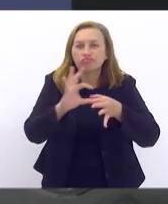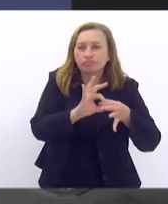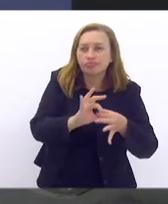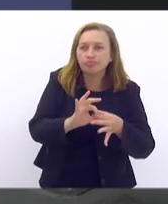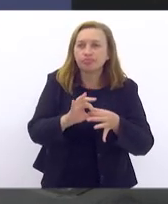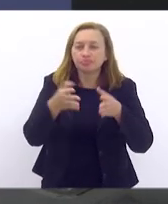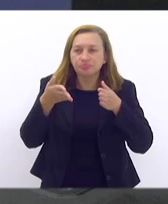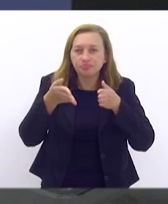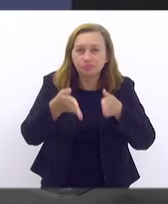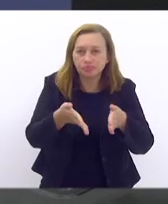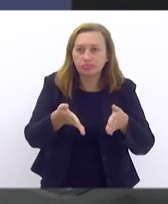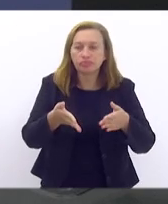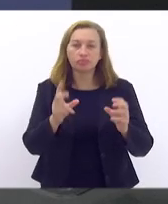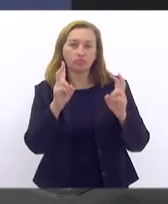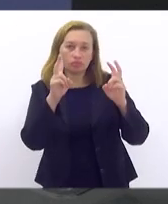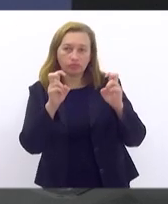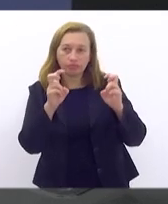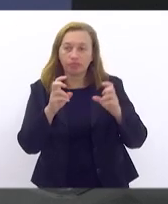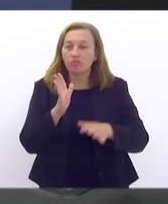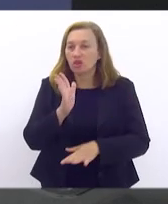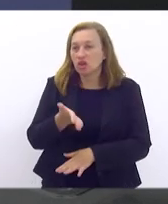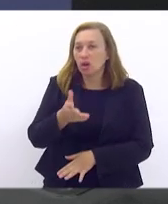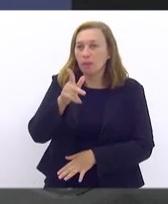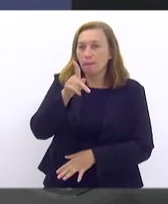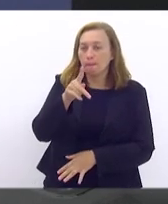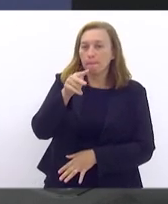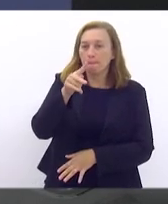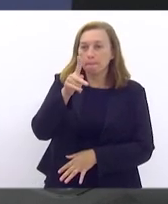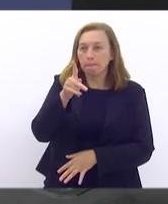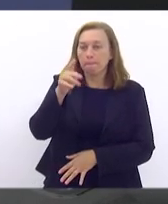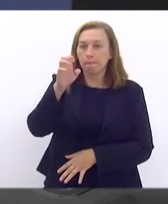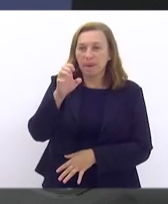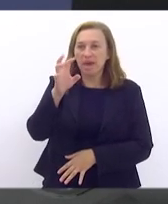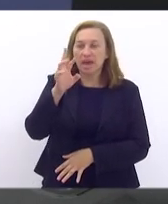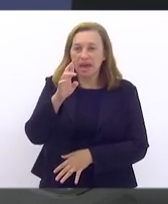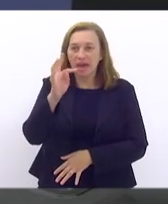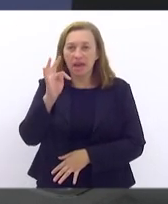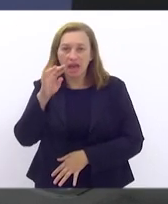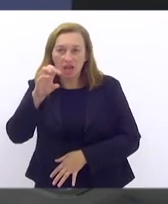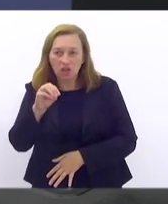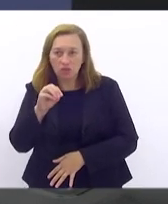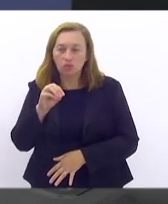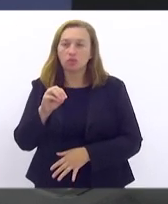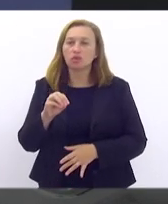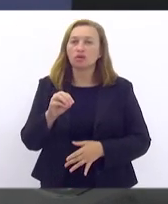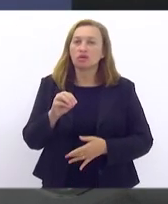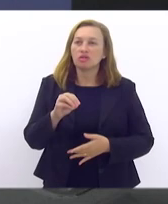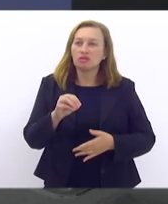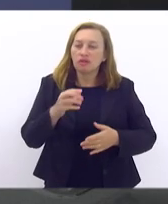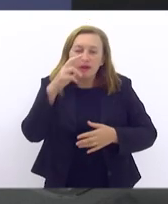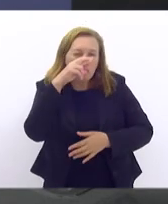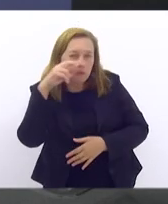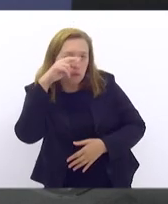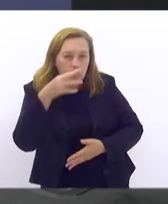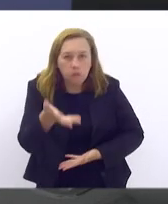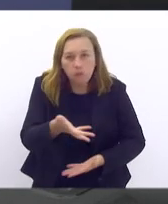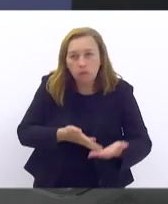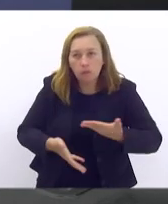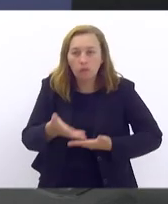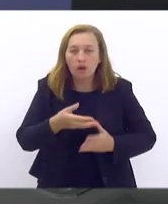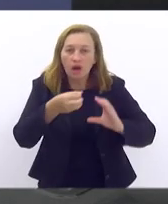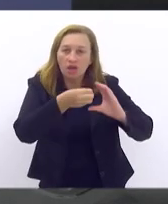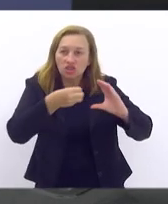ao caso. Já o perito criminal, ele vai realizar o exame de forma imparcial, analisando as